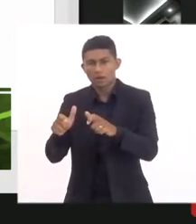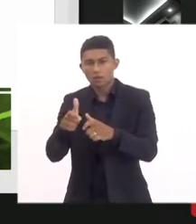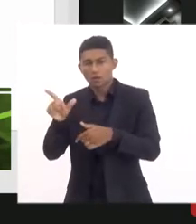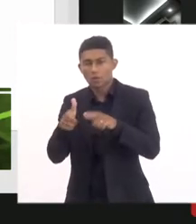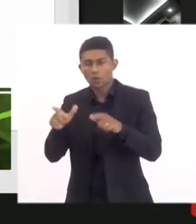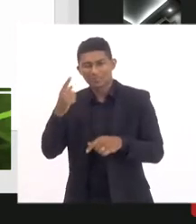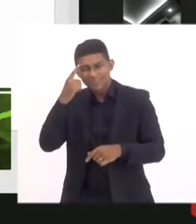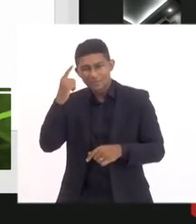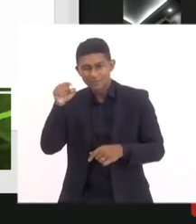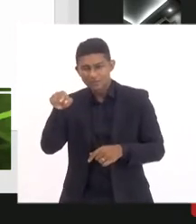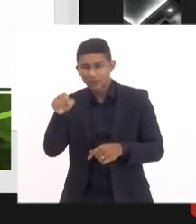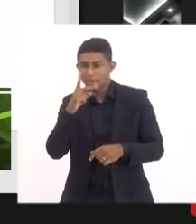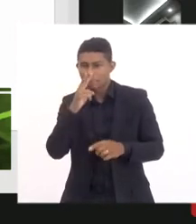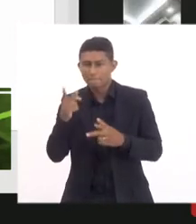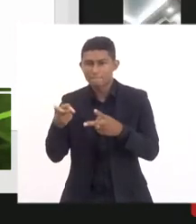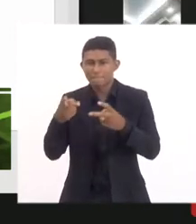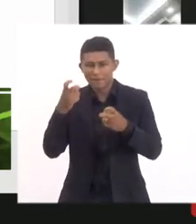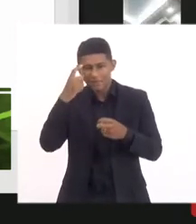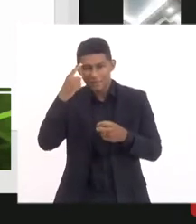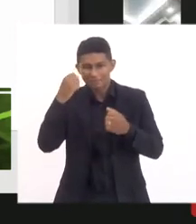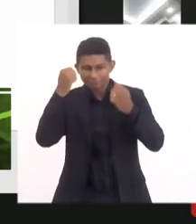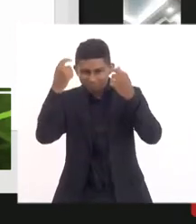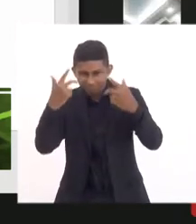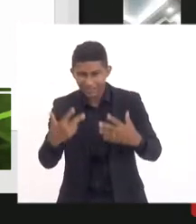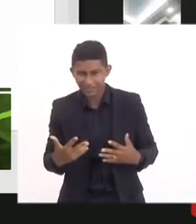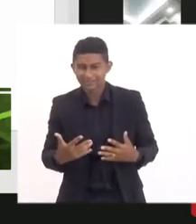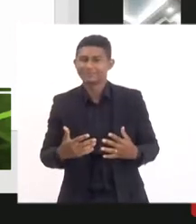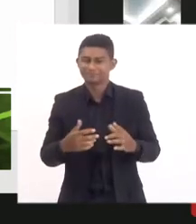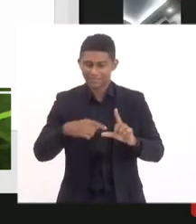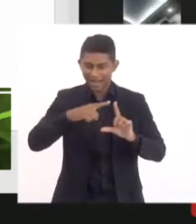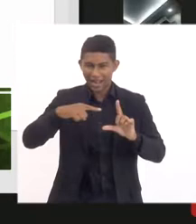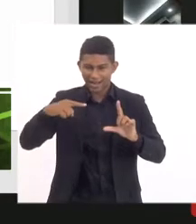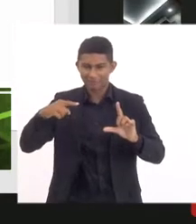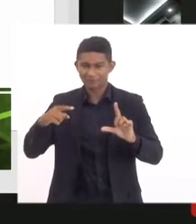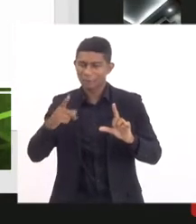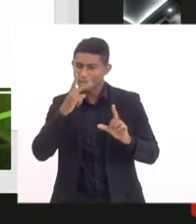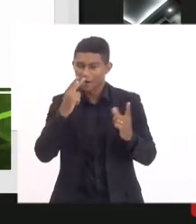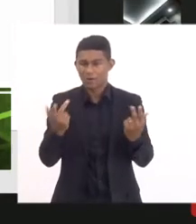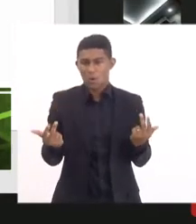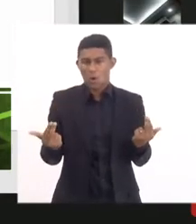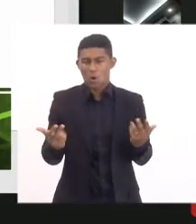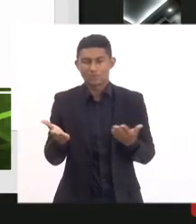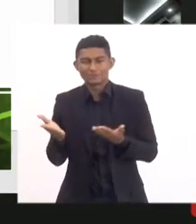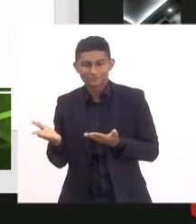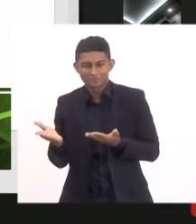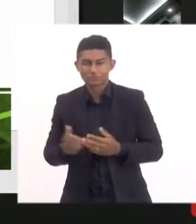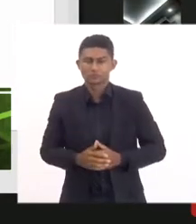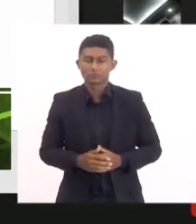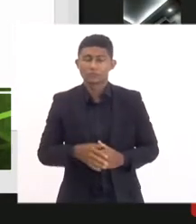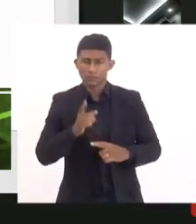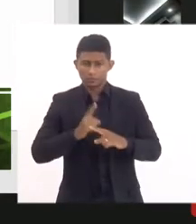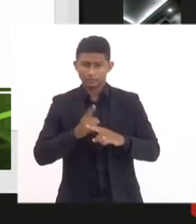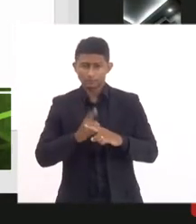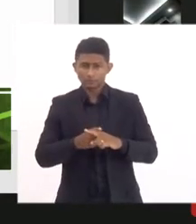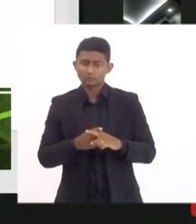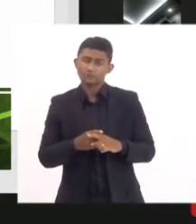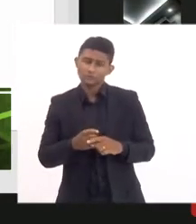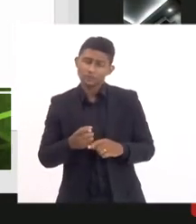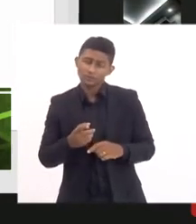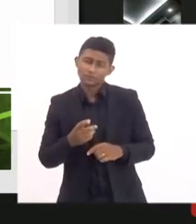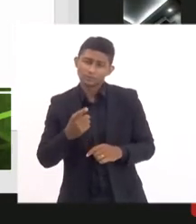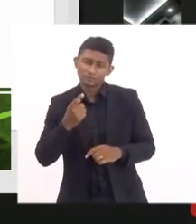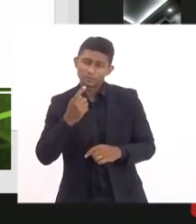que nós falamos no começo, né? no primeiro gráfico de positividade, porque a gente está vendo a